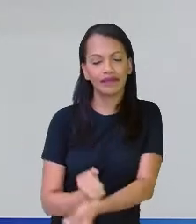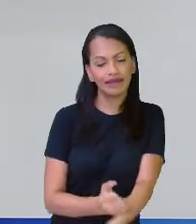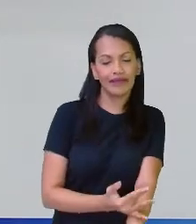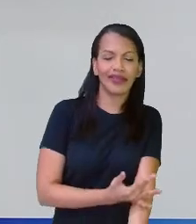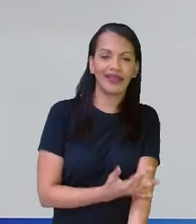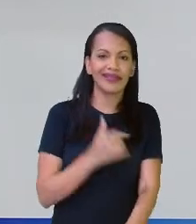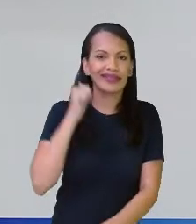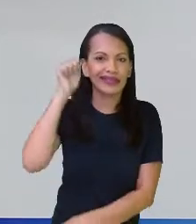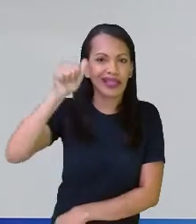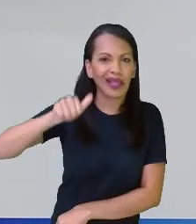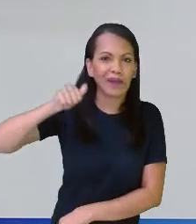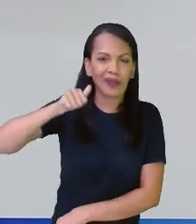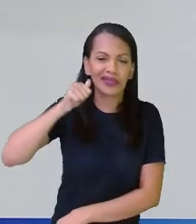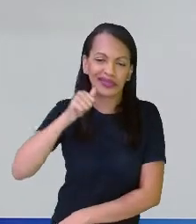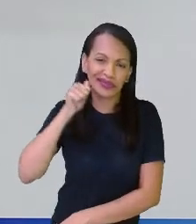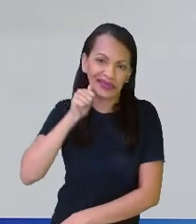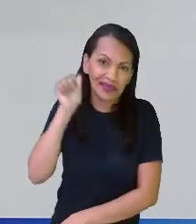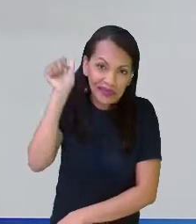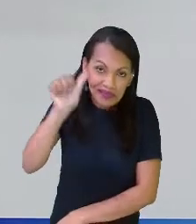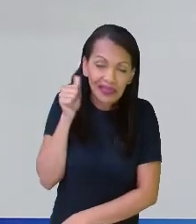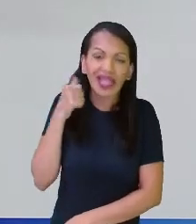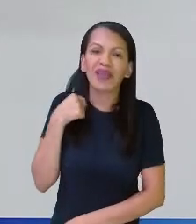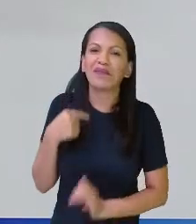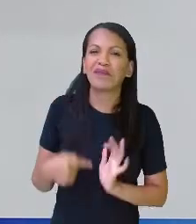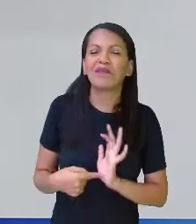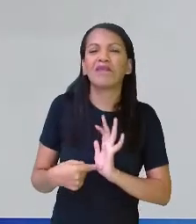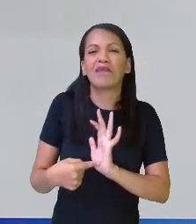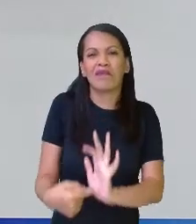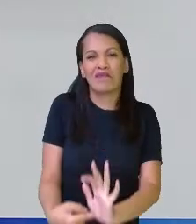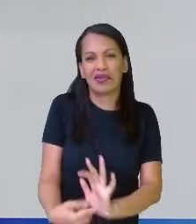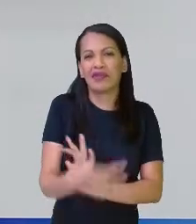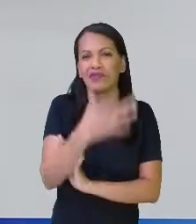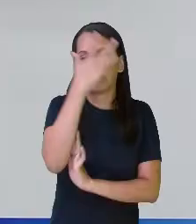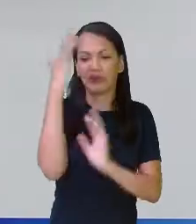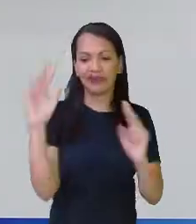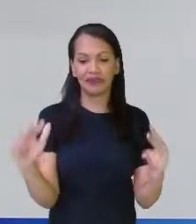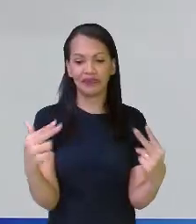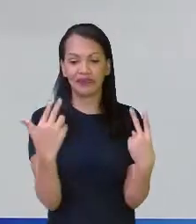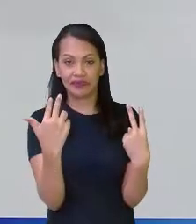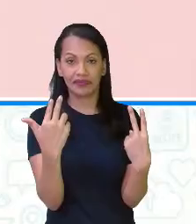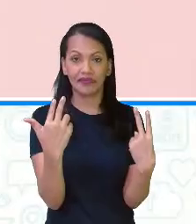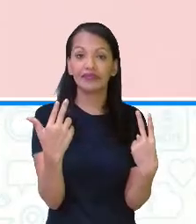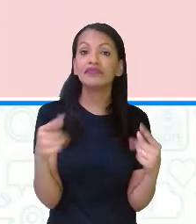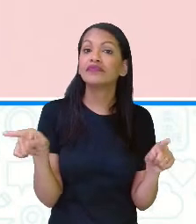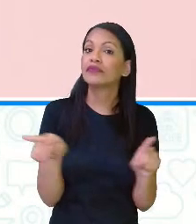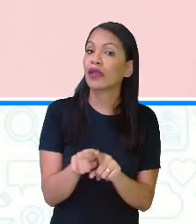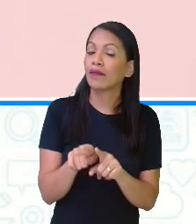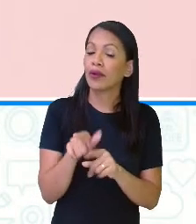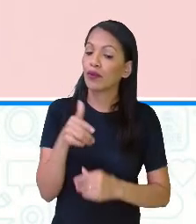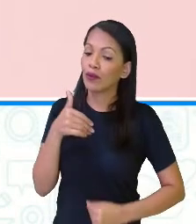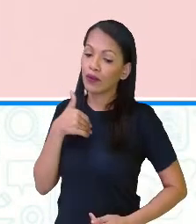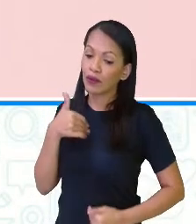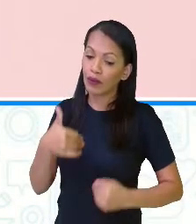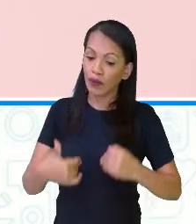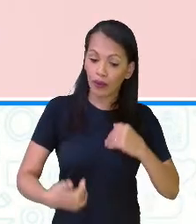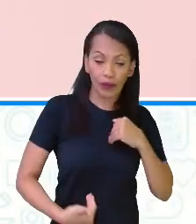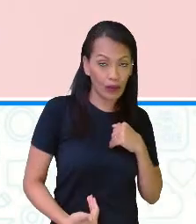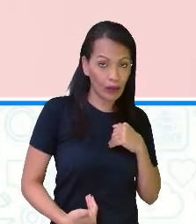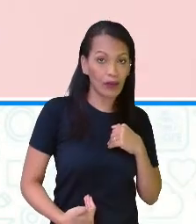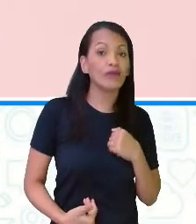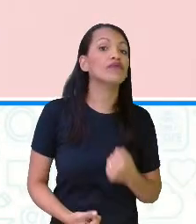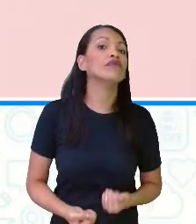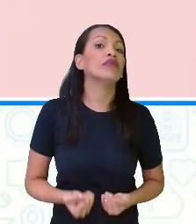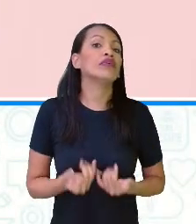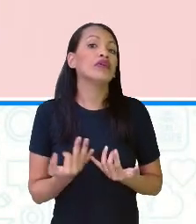a atriz quer passar naquele momento. E olha só, o corpo, que é o gesto corporal, vai falar bastante. Ele